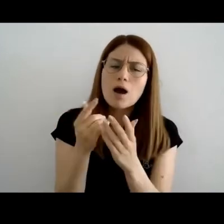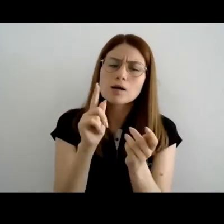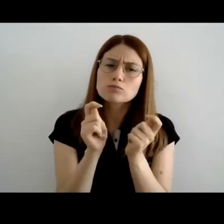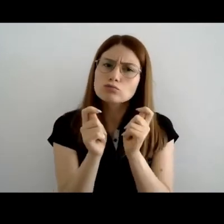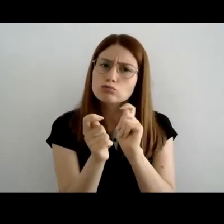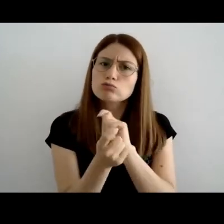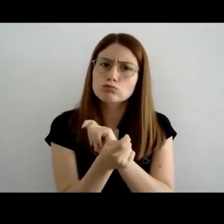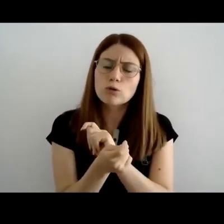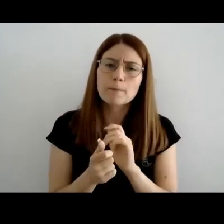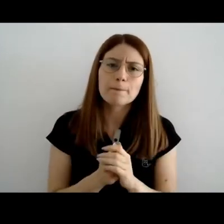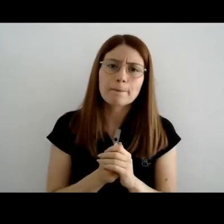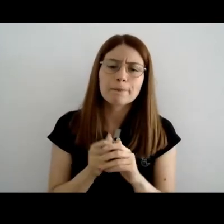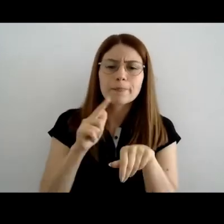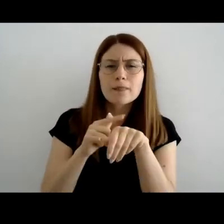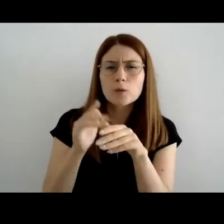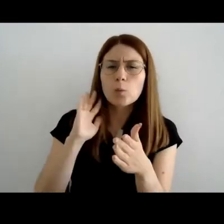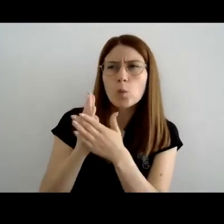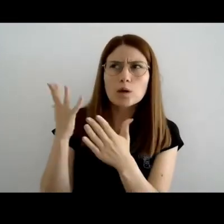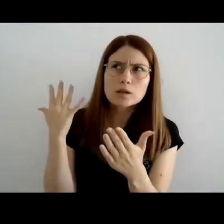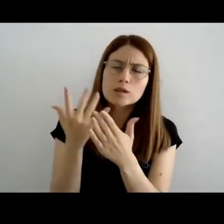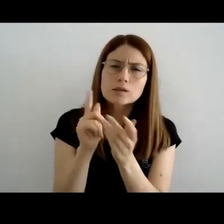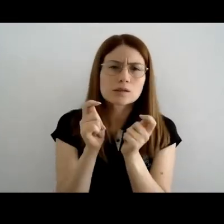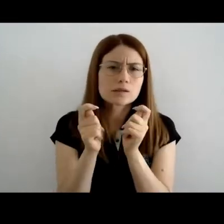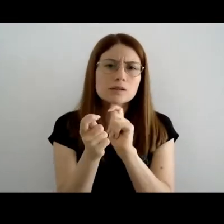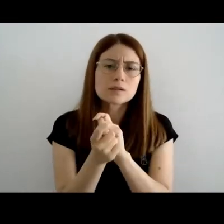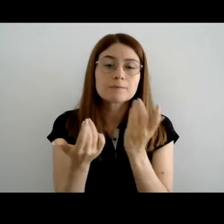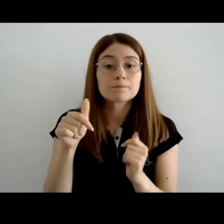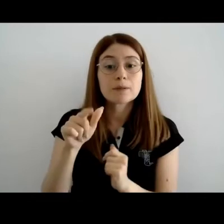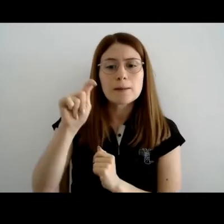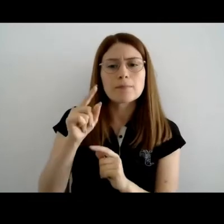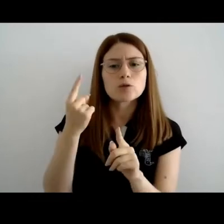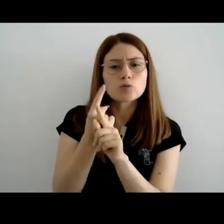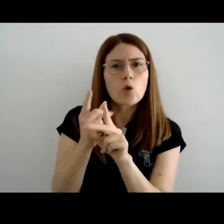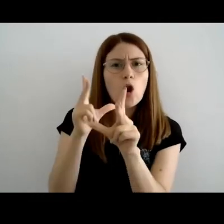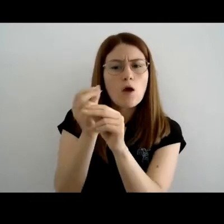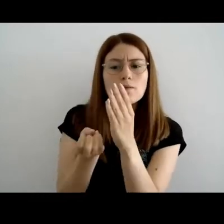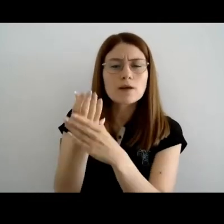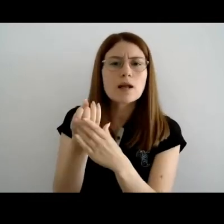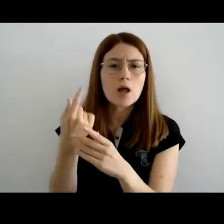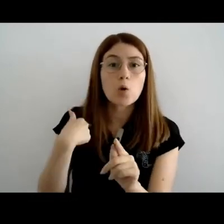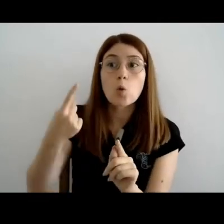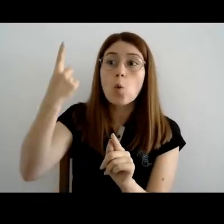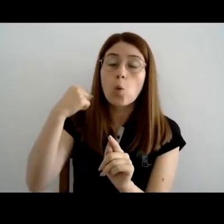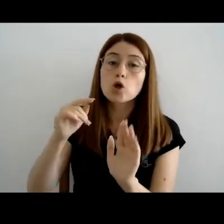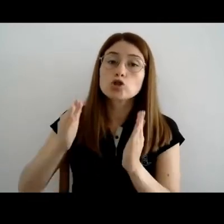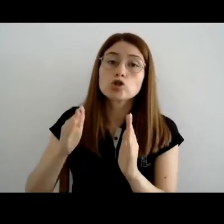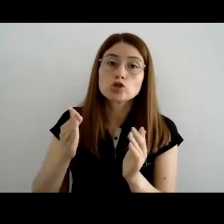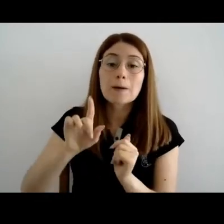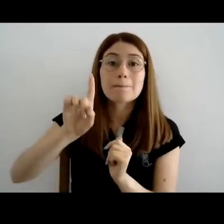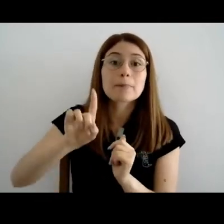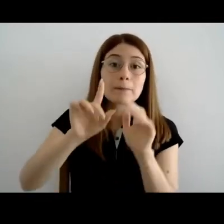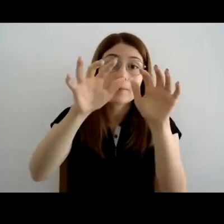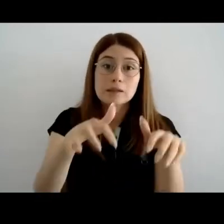reformulado nos últimos tempos. E neste mês da inovação, depois de ontem termos já tido um primeiro